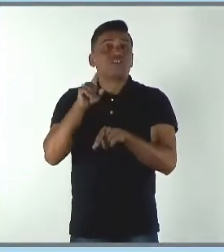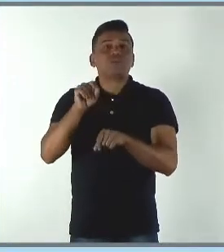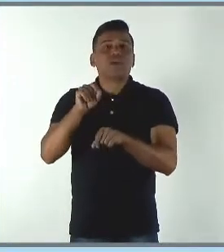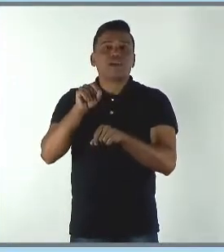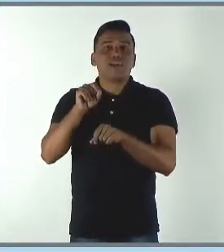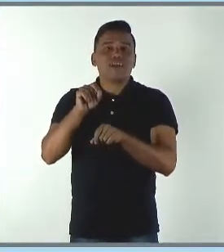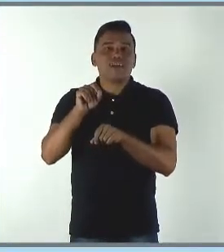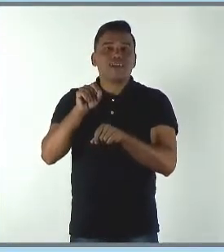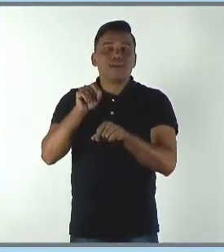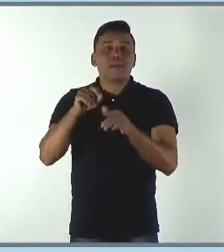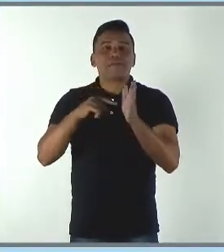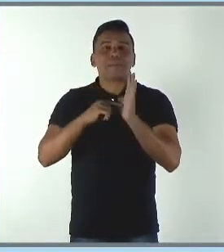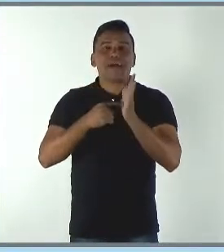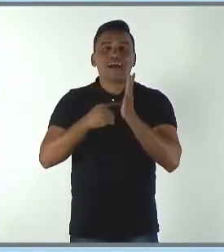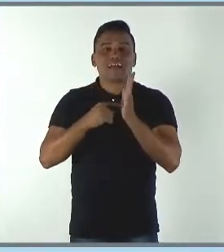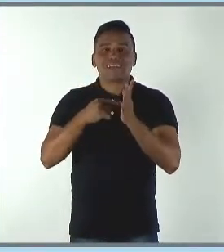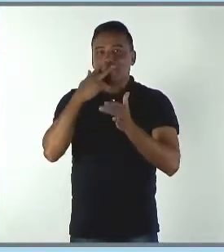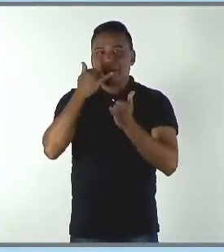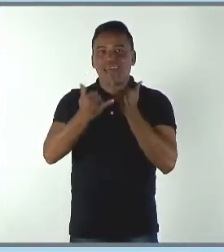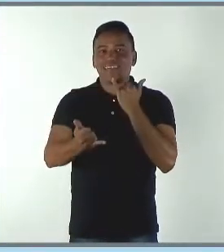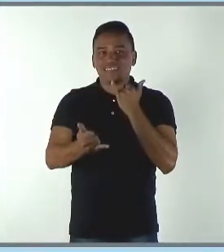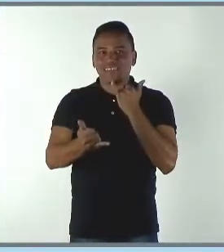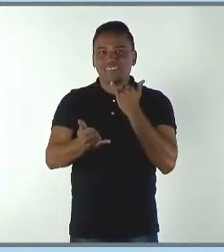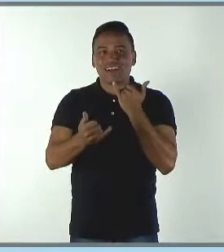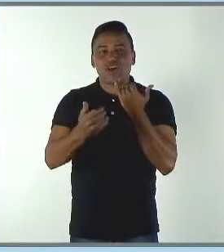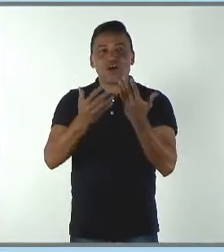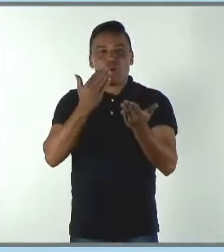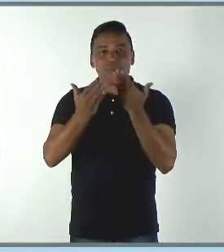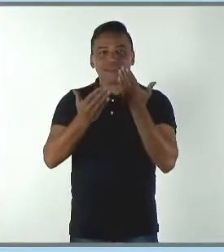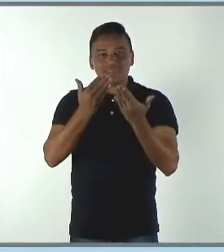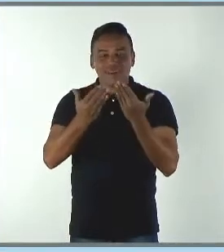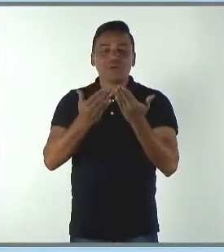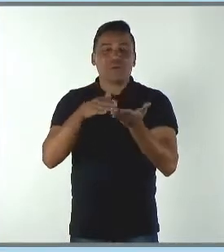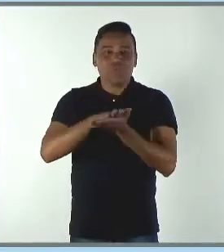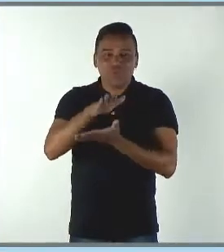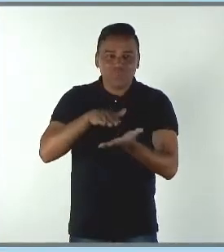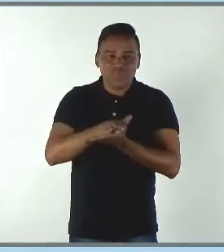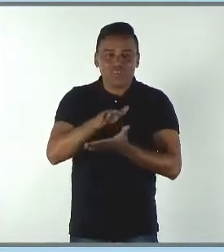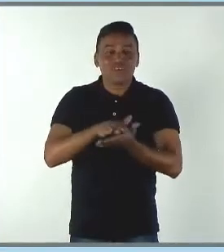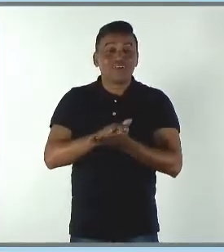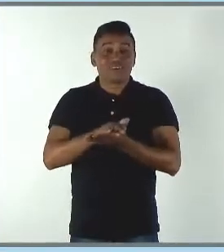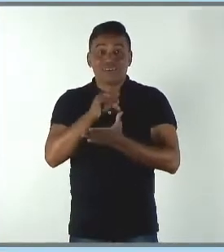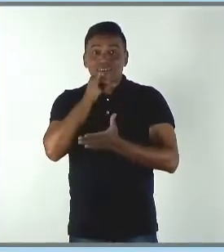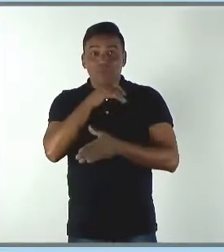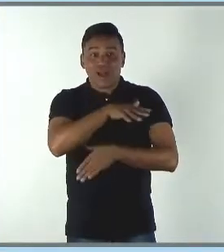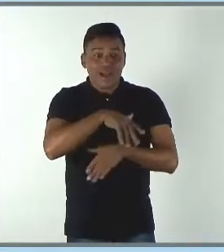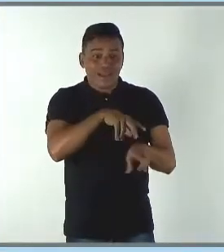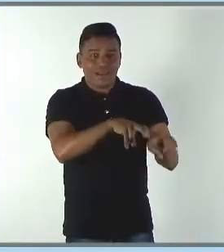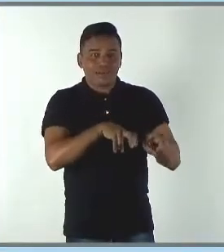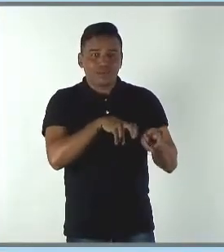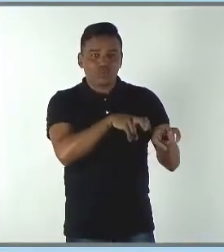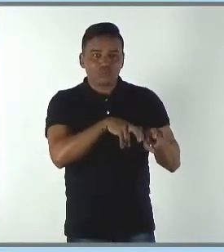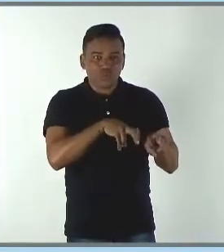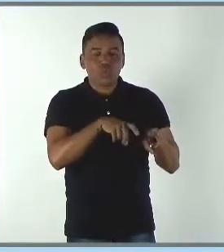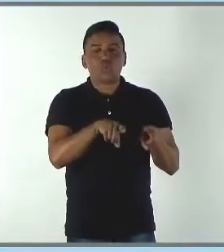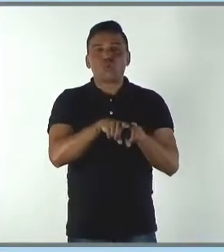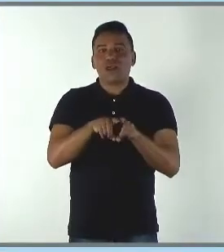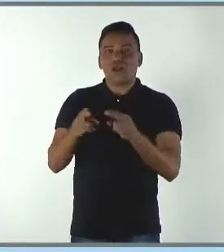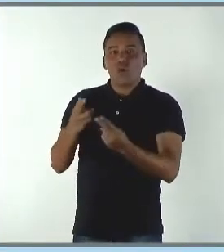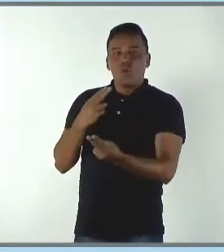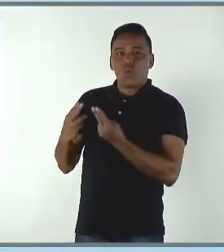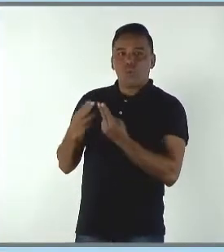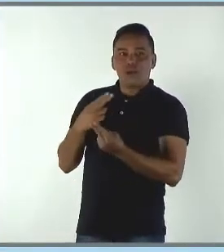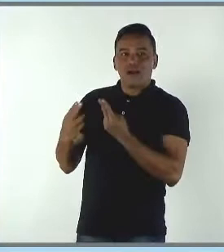Eram máquinas de trabalho nas oficinas, nas gráficas, como eram na agricultura, como eram no trabalho urbano.